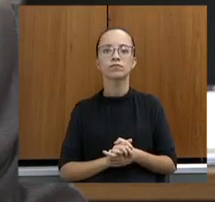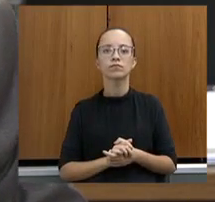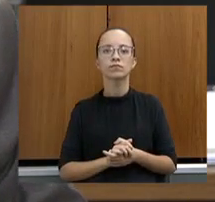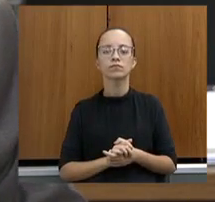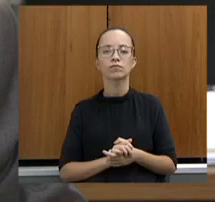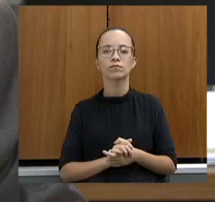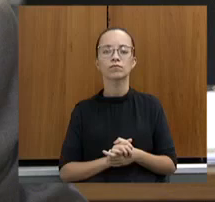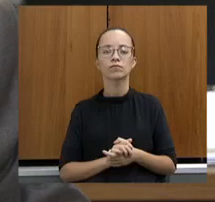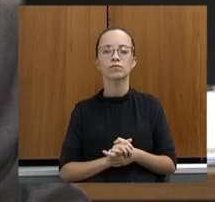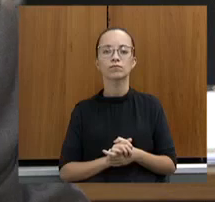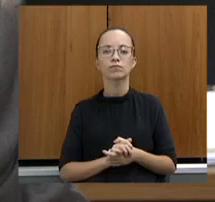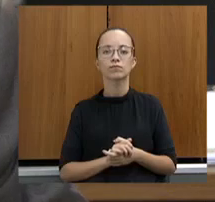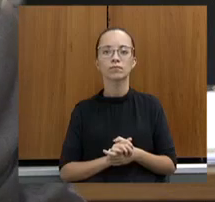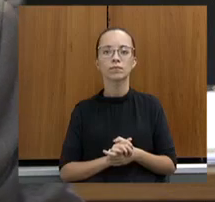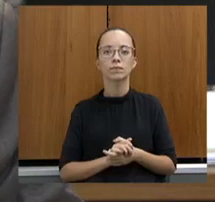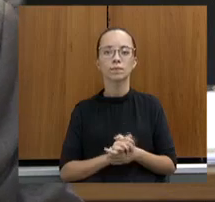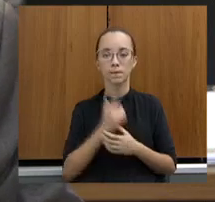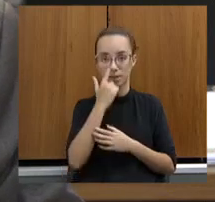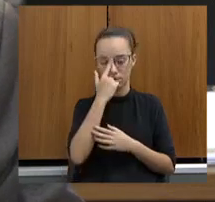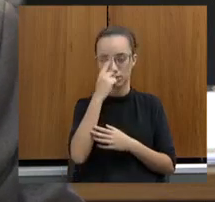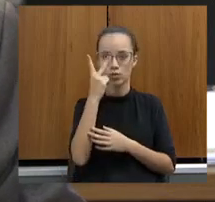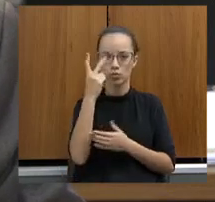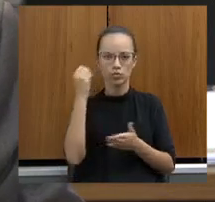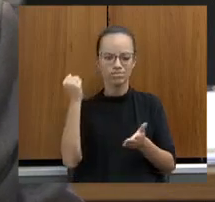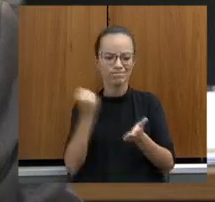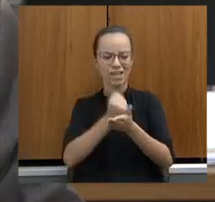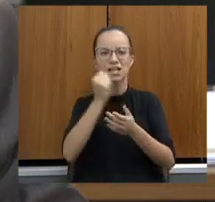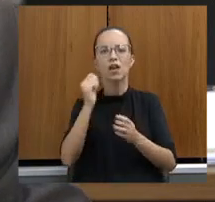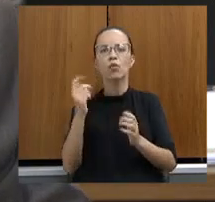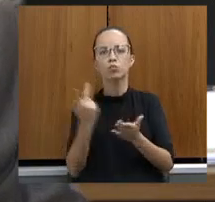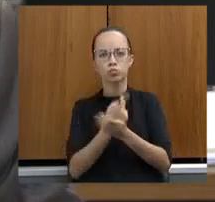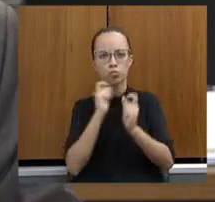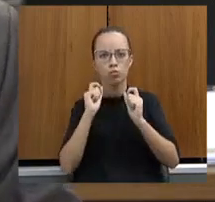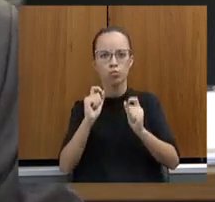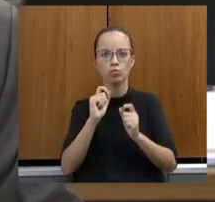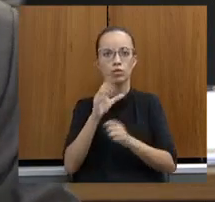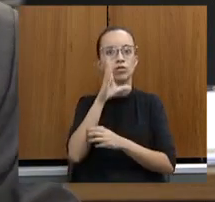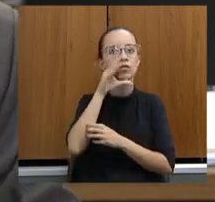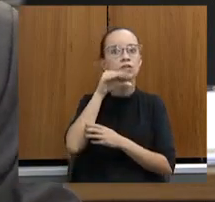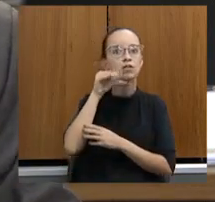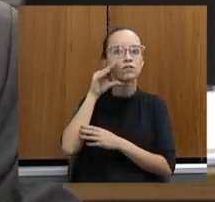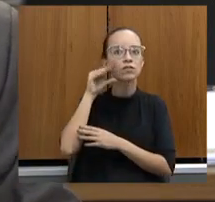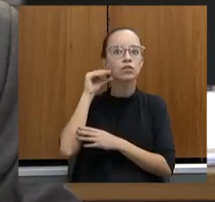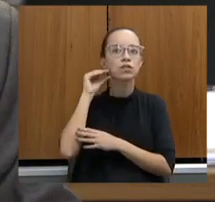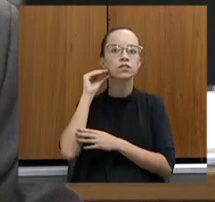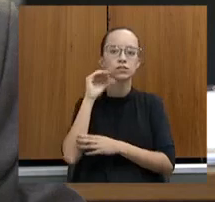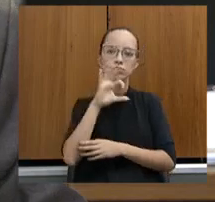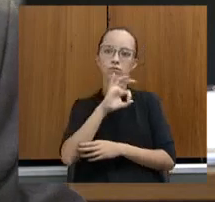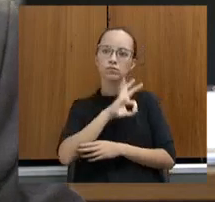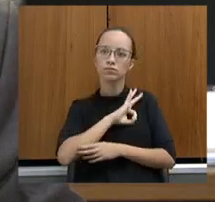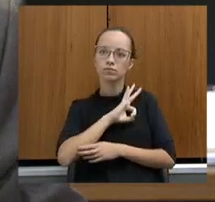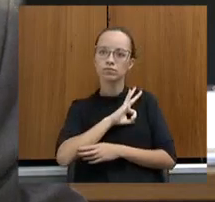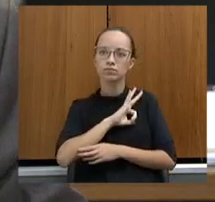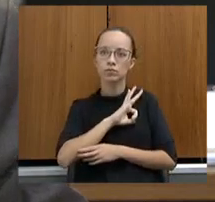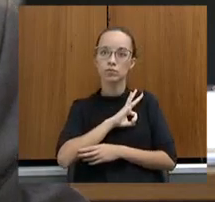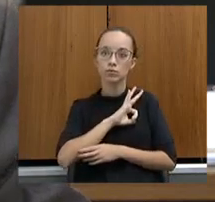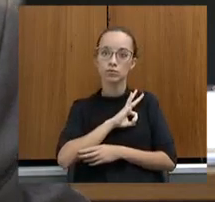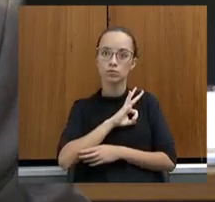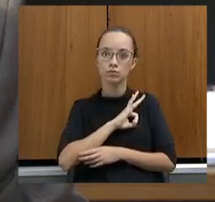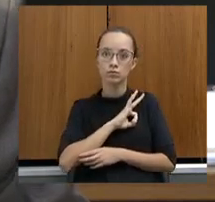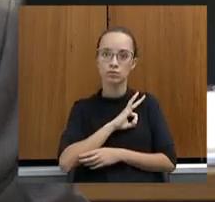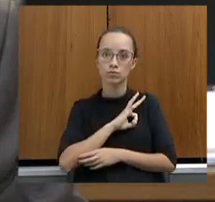de duas de duas reformas que impactaram decisivamente dos Servidores civis dos militares então a dos militares